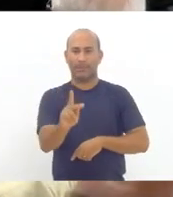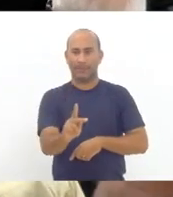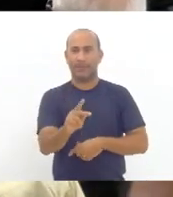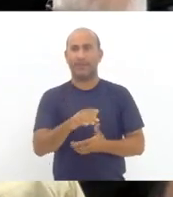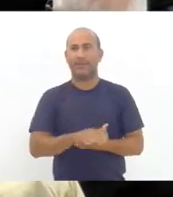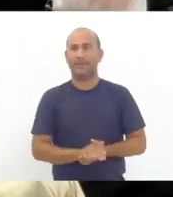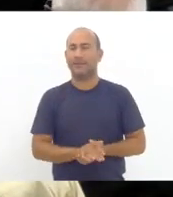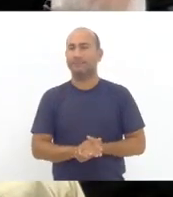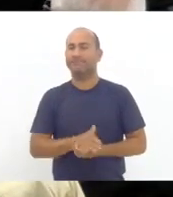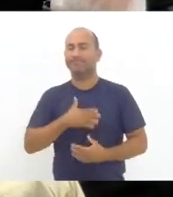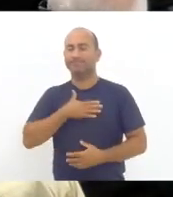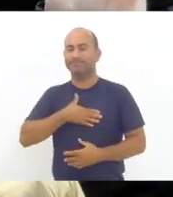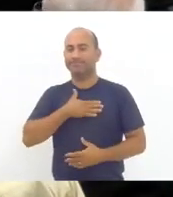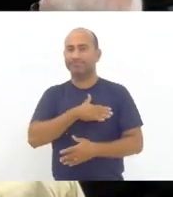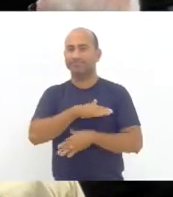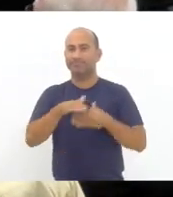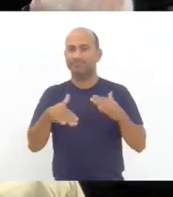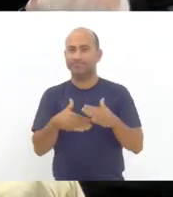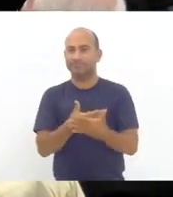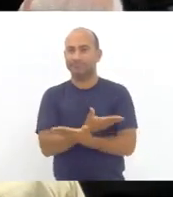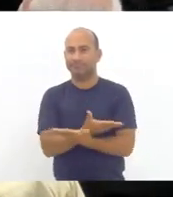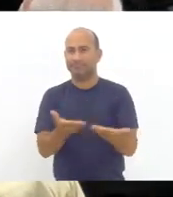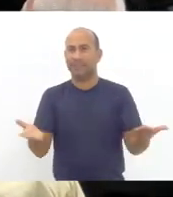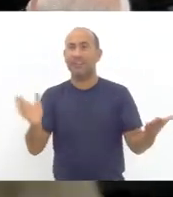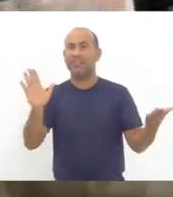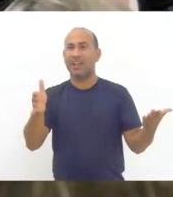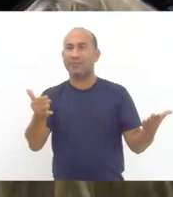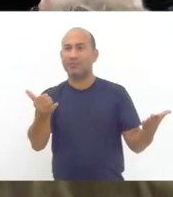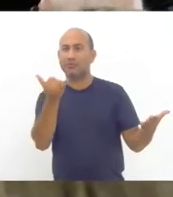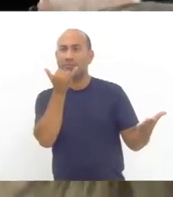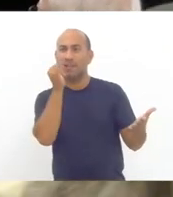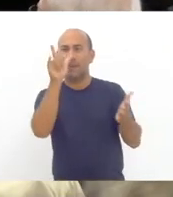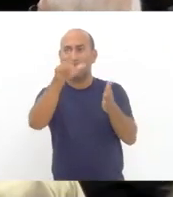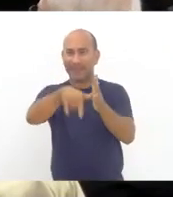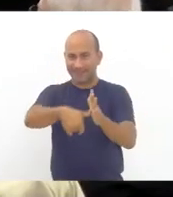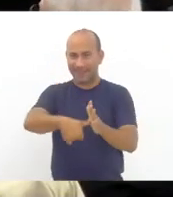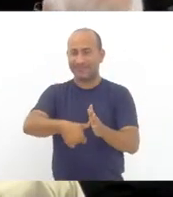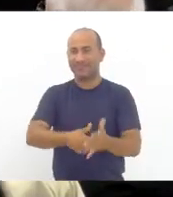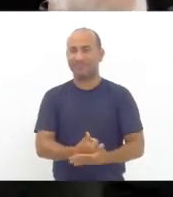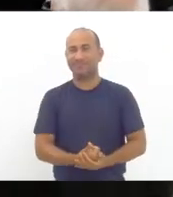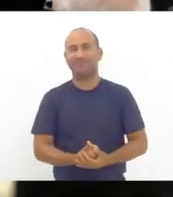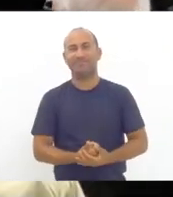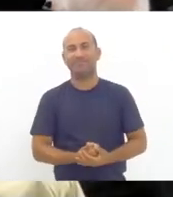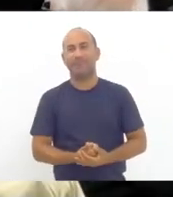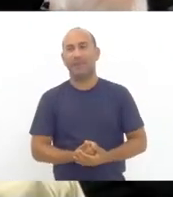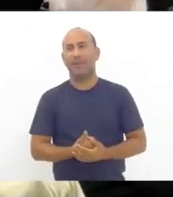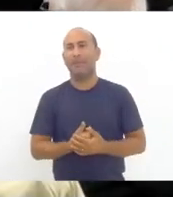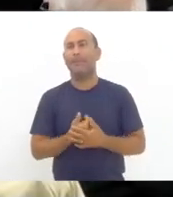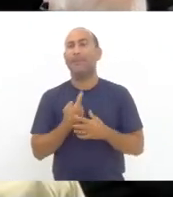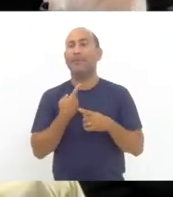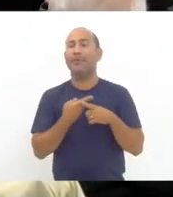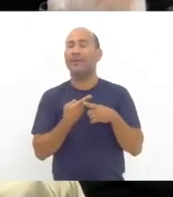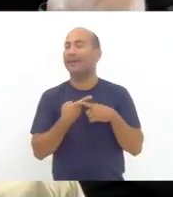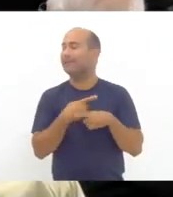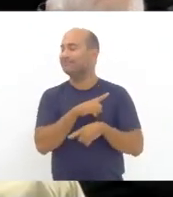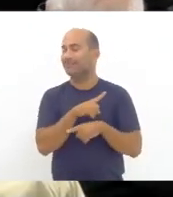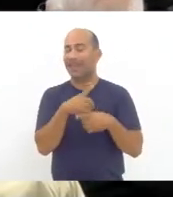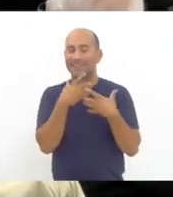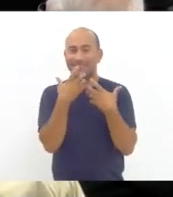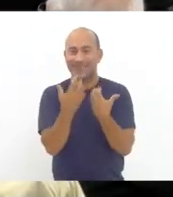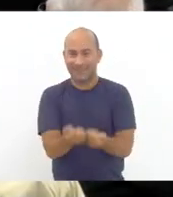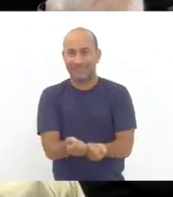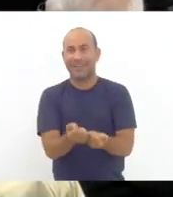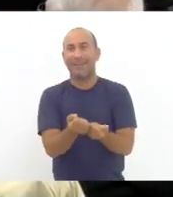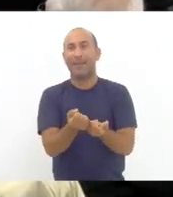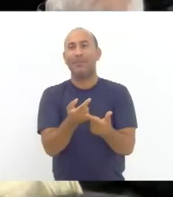prazer estar com todos vocês eu já me desculpando pelo atraso Papi porque inadmissível mas é que